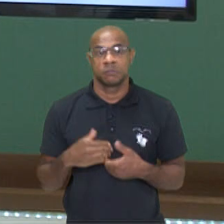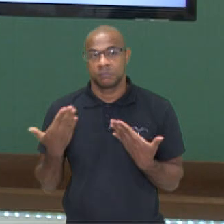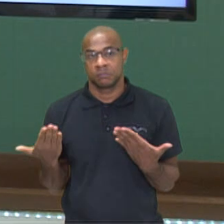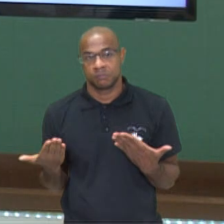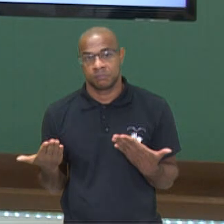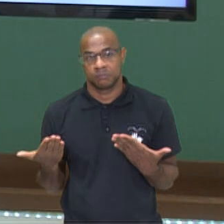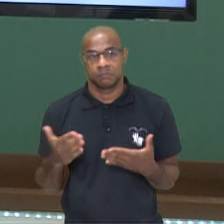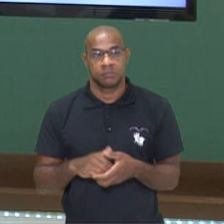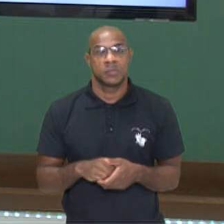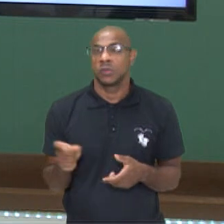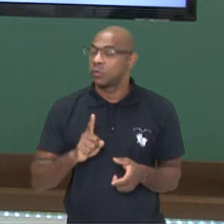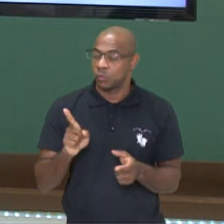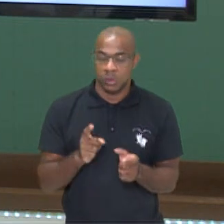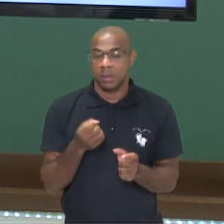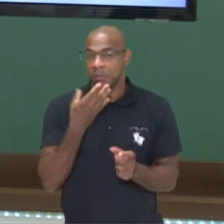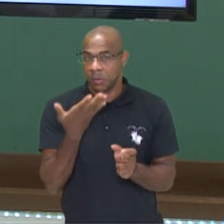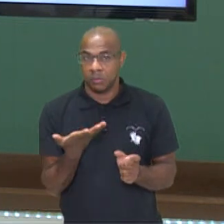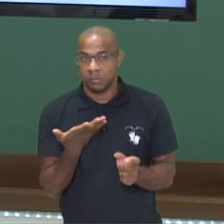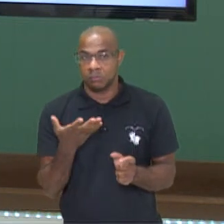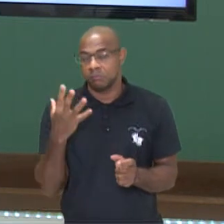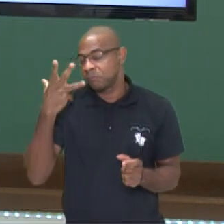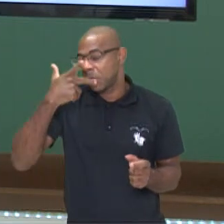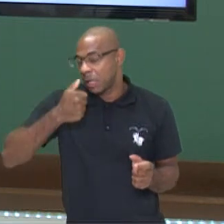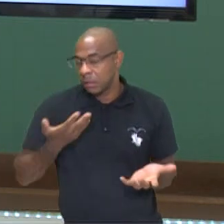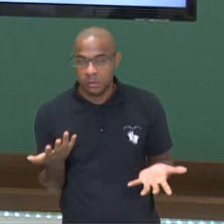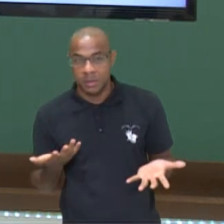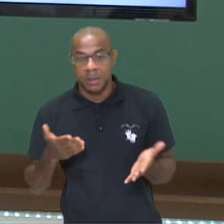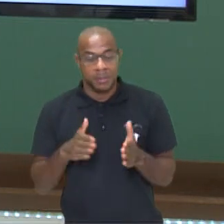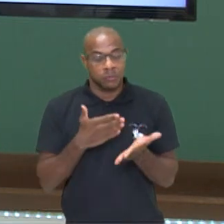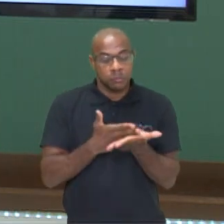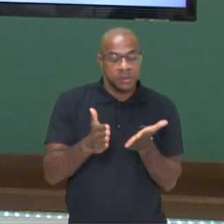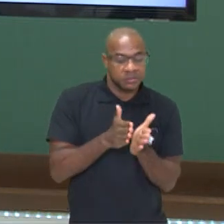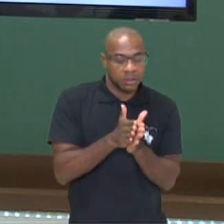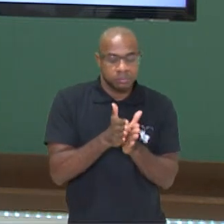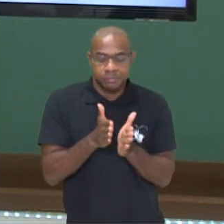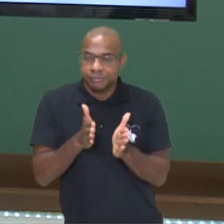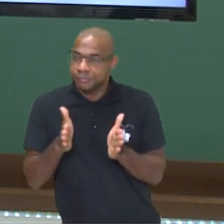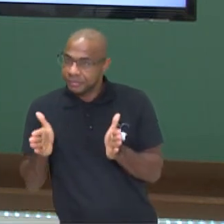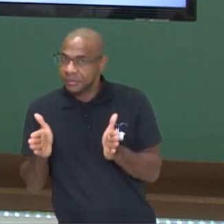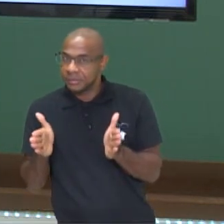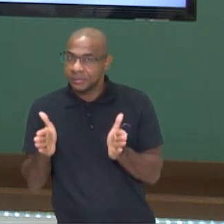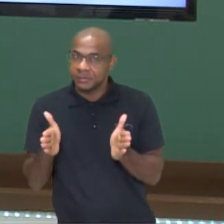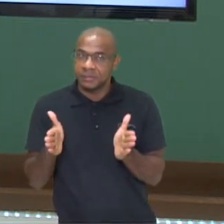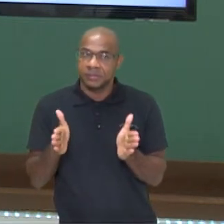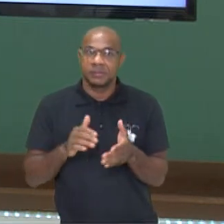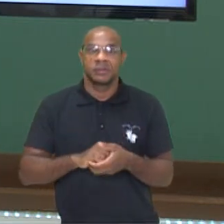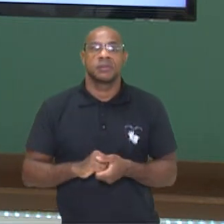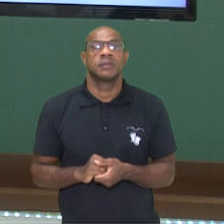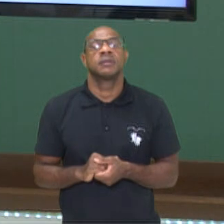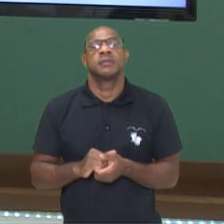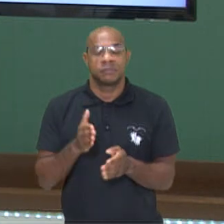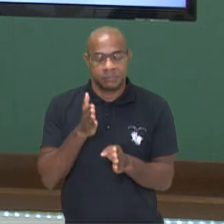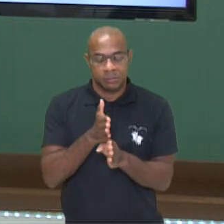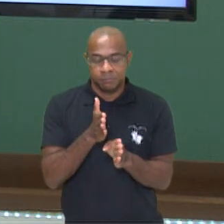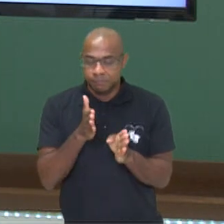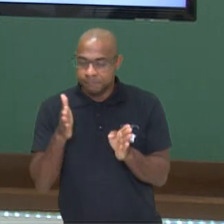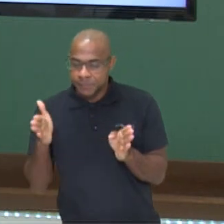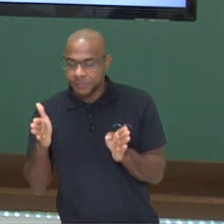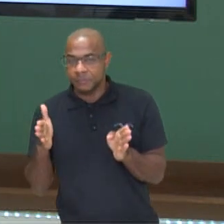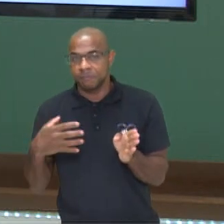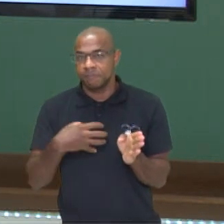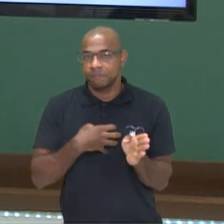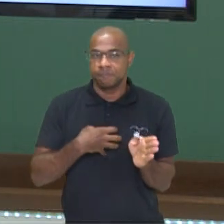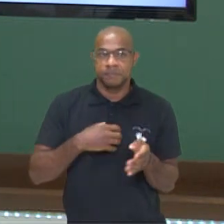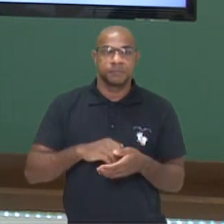certo ponto. Eles não eram, mas depois de algum ponto eles começaram a ser. Então eu tenho a partir de um ponto aqui esse